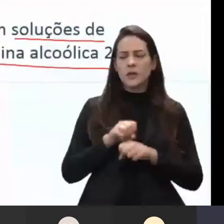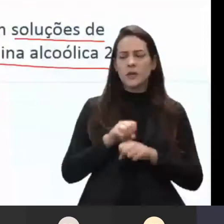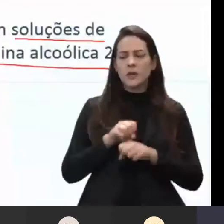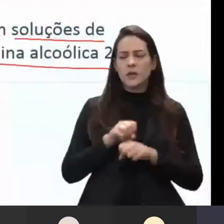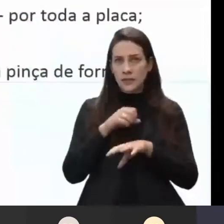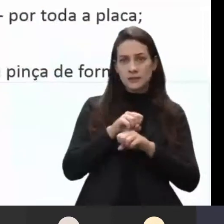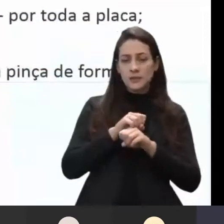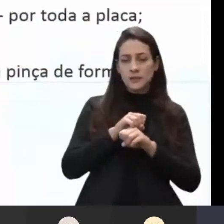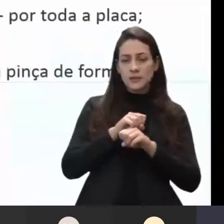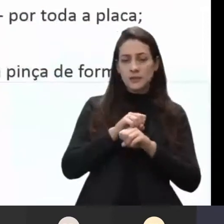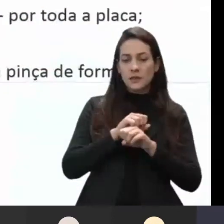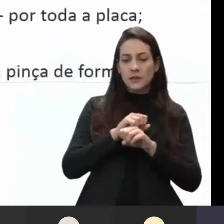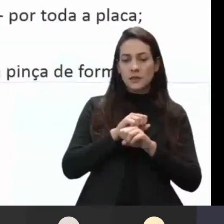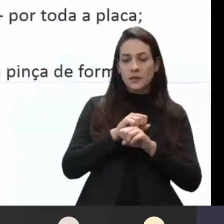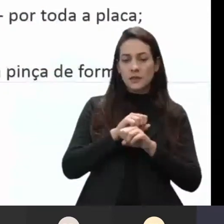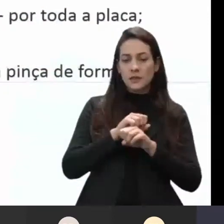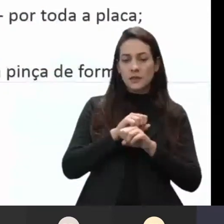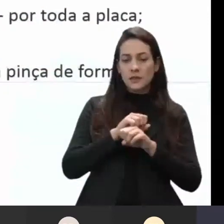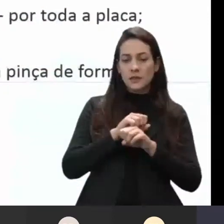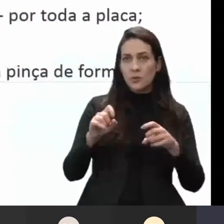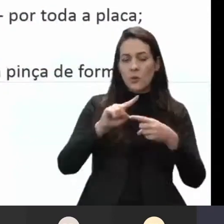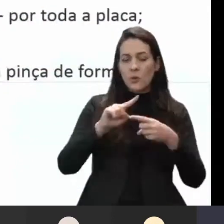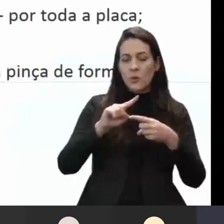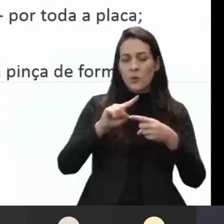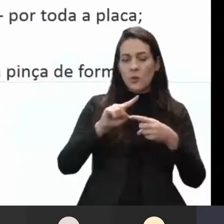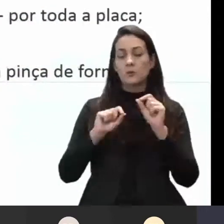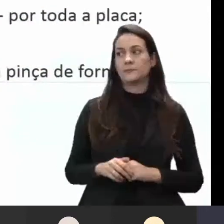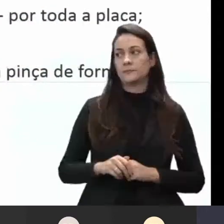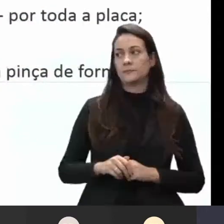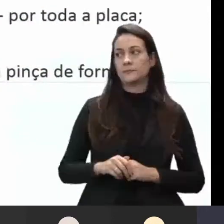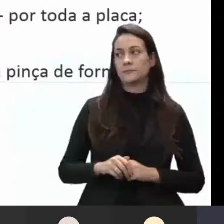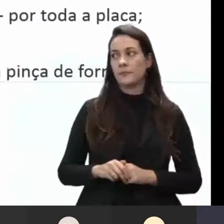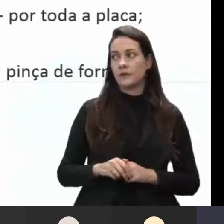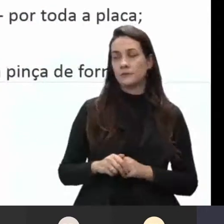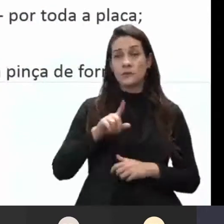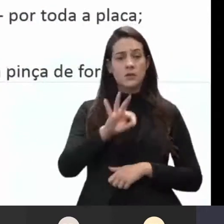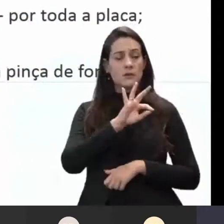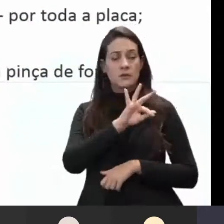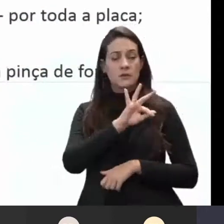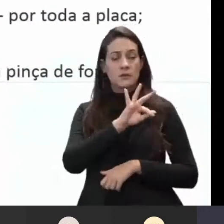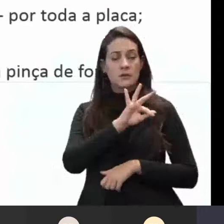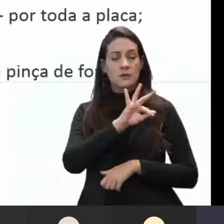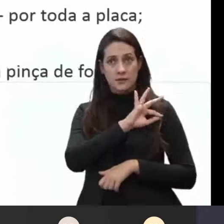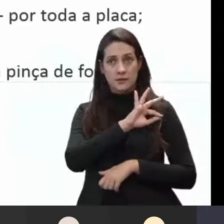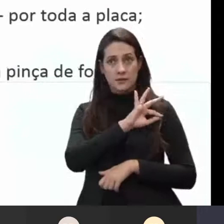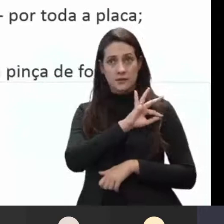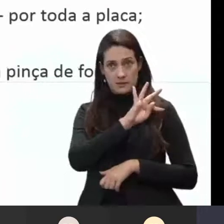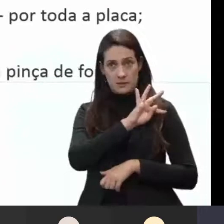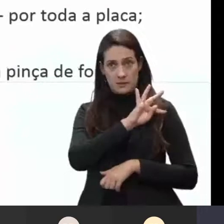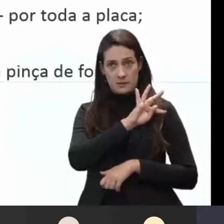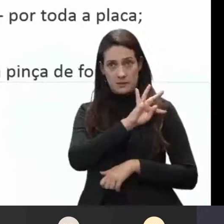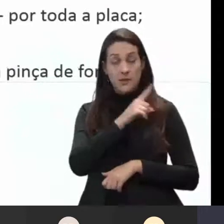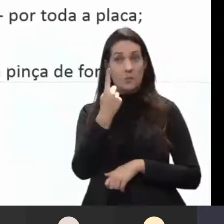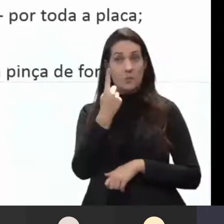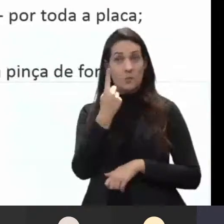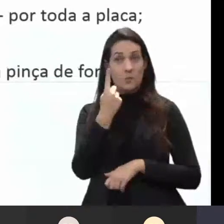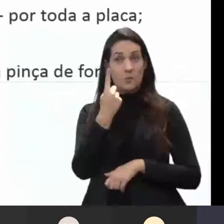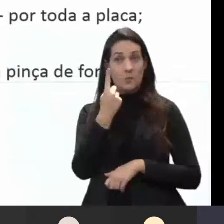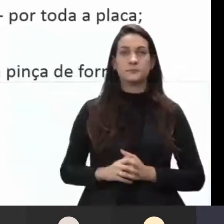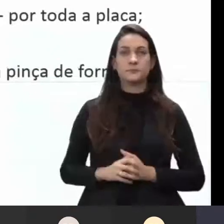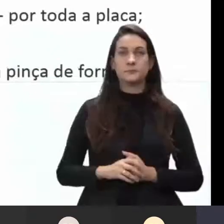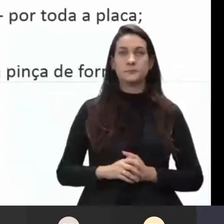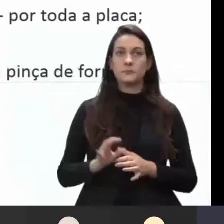desse procedimento 1. Então, como que você vai realizar aí a técnica do procedimento 1? Então, você vai preparar